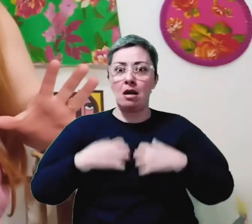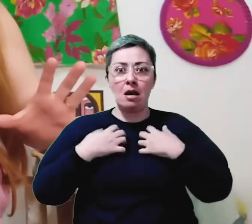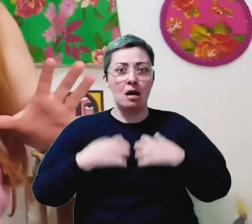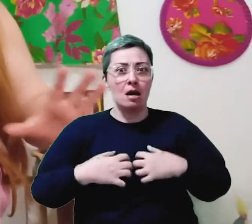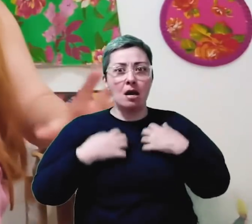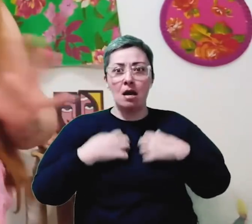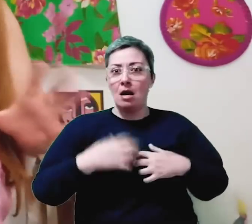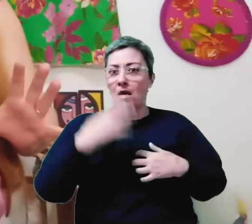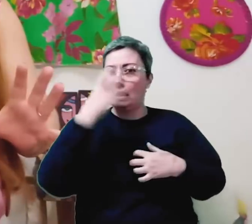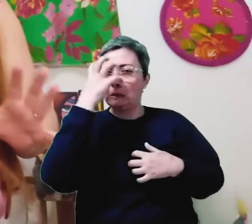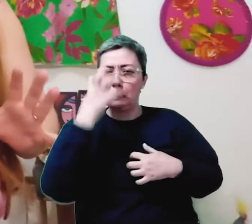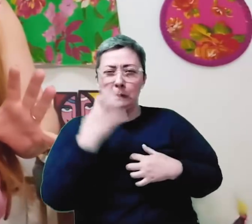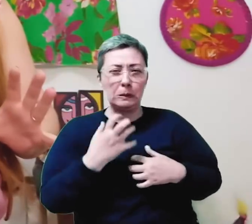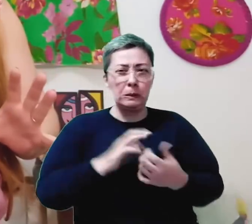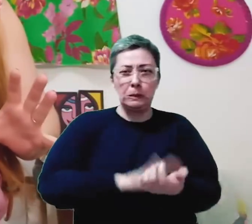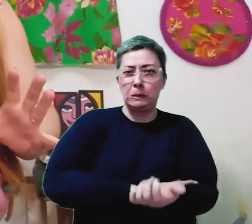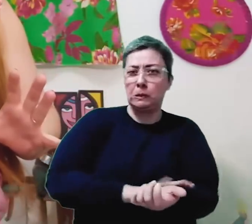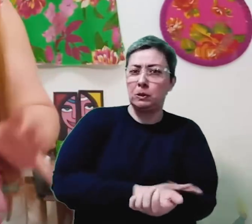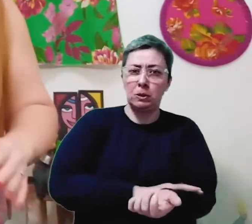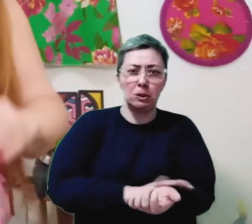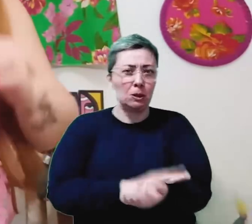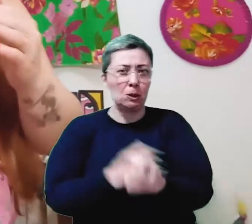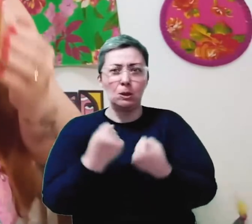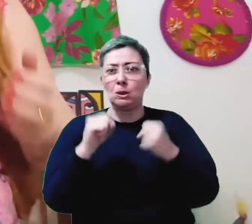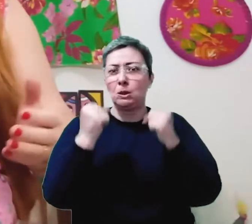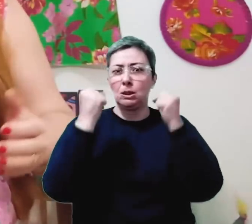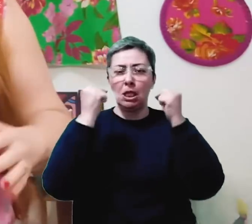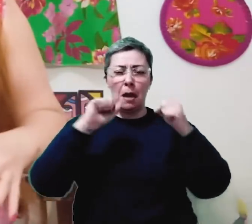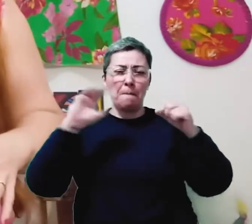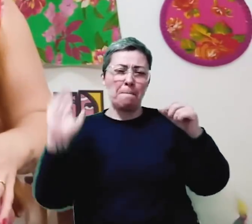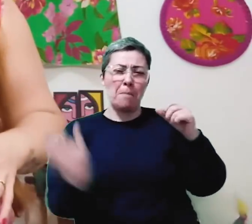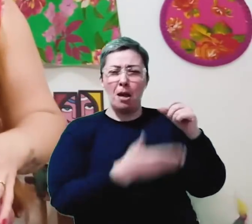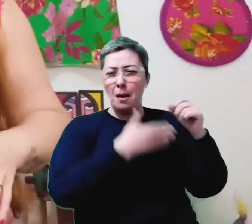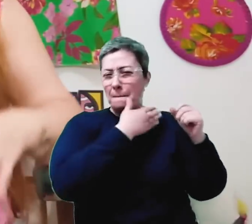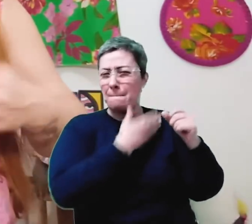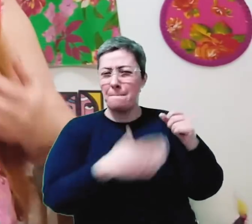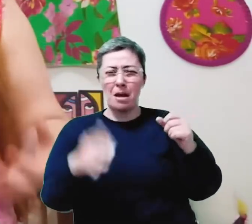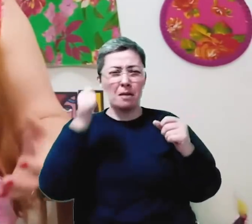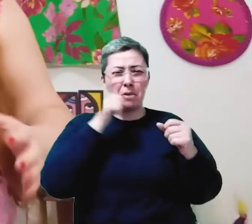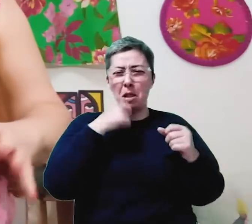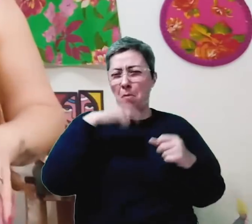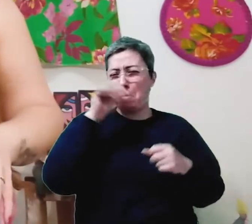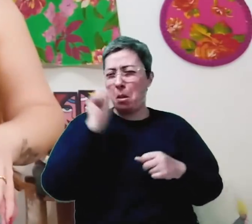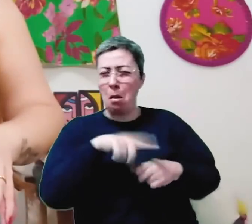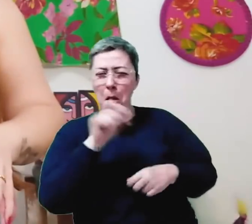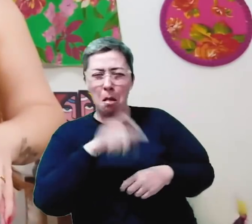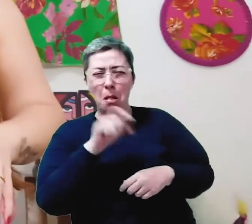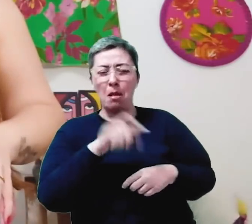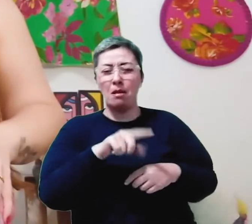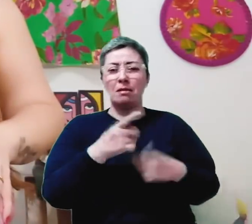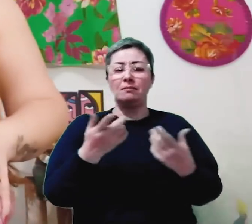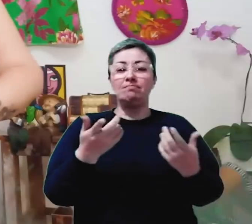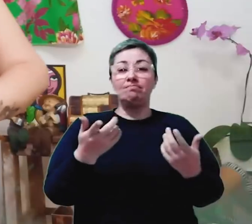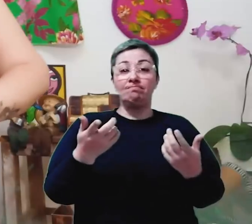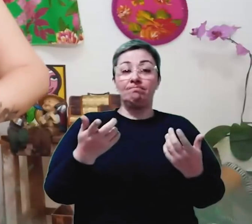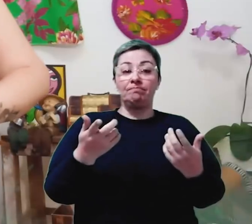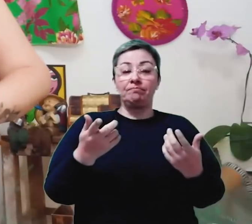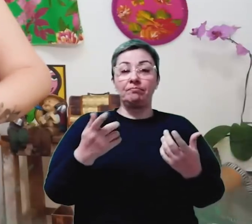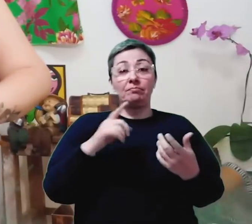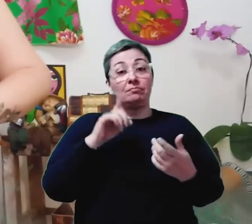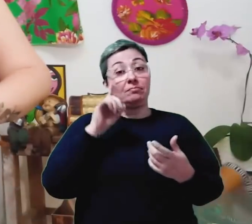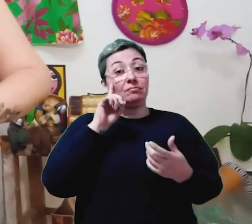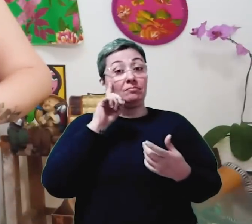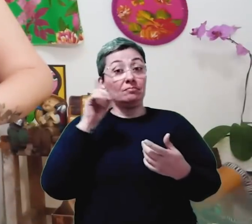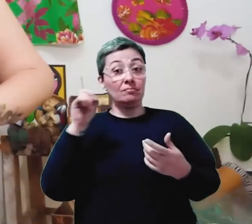muito brava, muito enraivecida e batia na menina e brigava com a menina. Certa